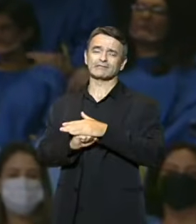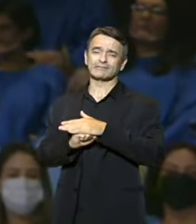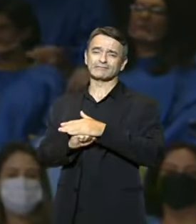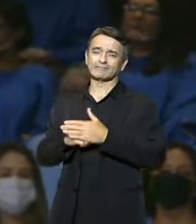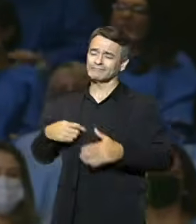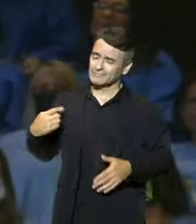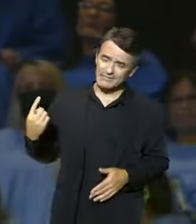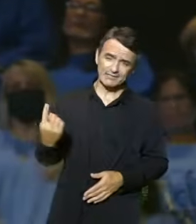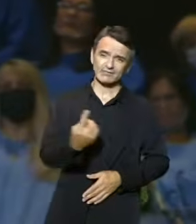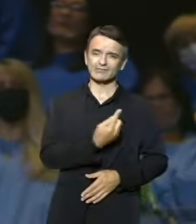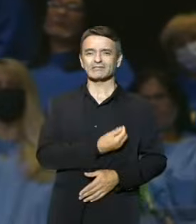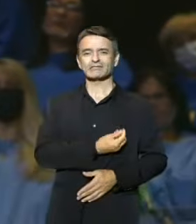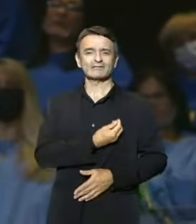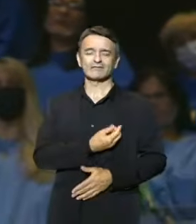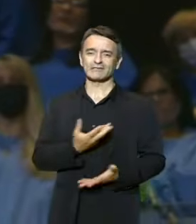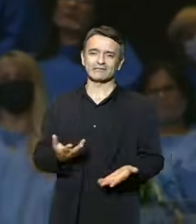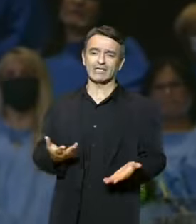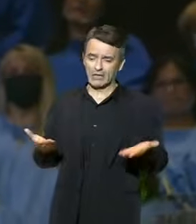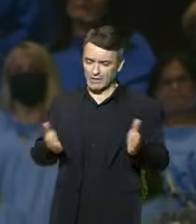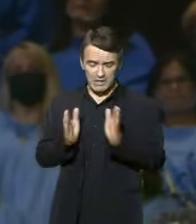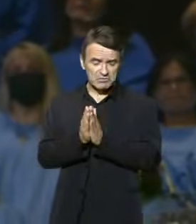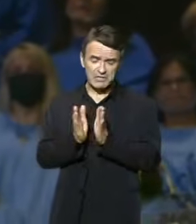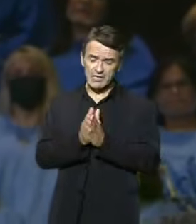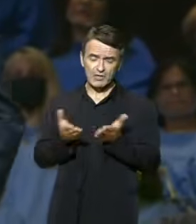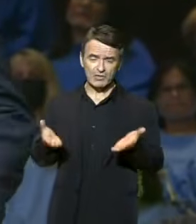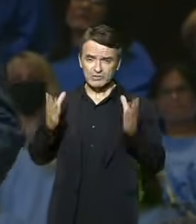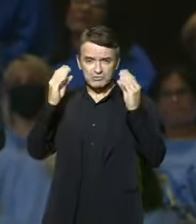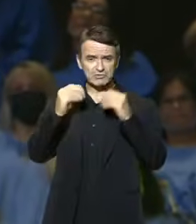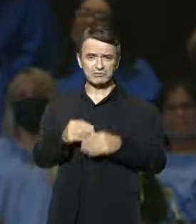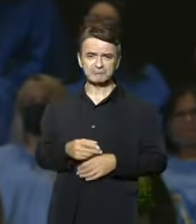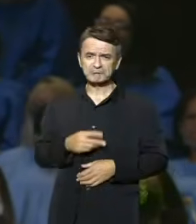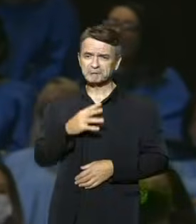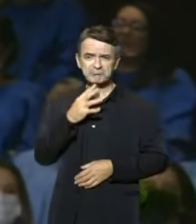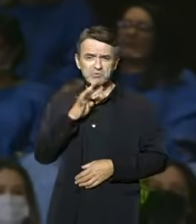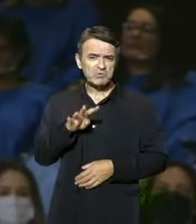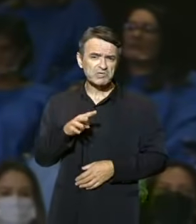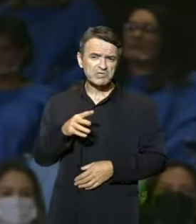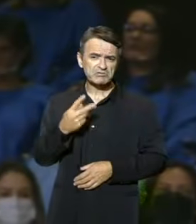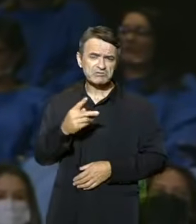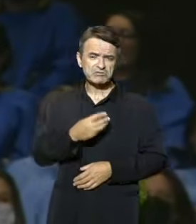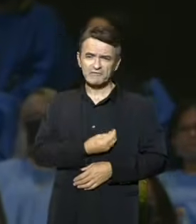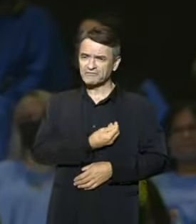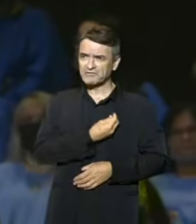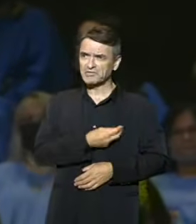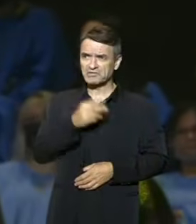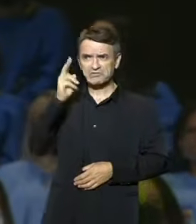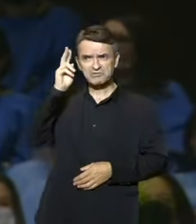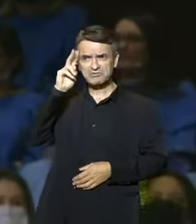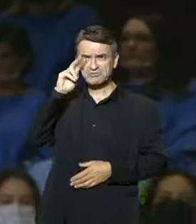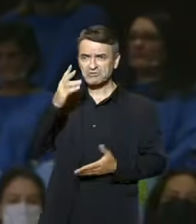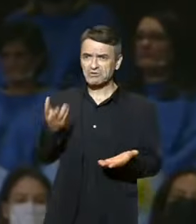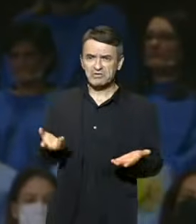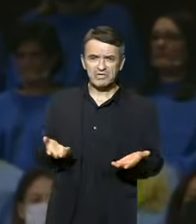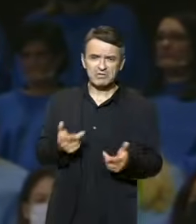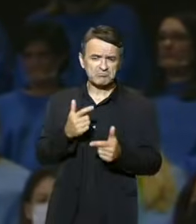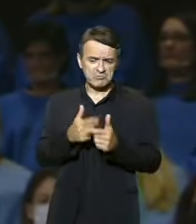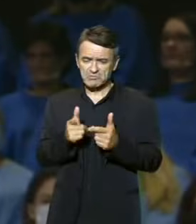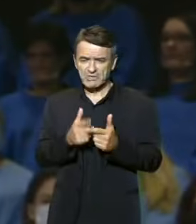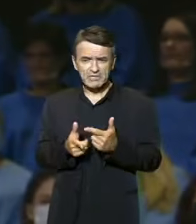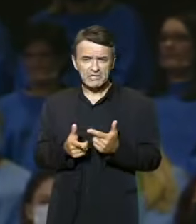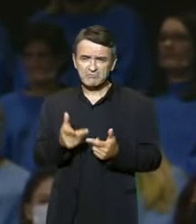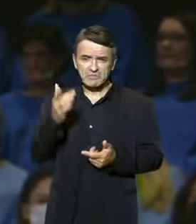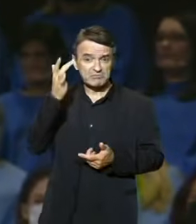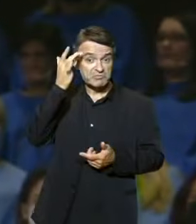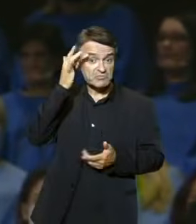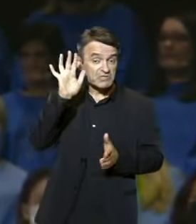Por isso eu queria orar com você nessa noite. Eu não conheço a tua história, não sei qual é o deserto que você